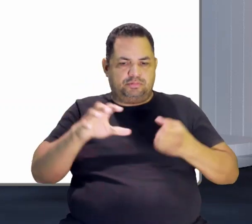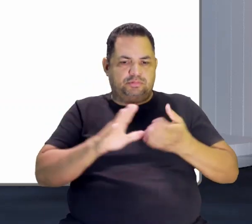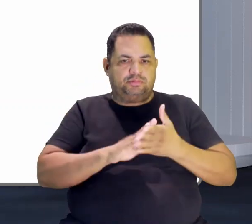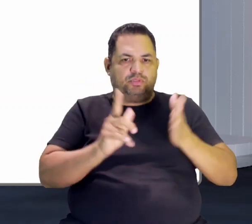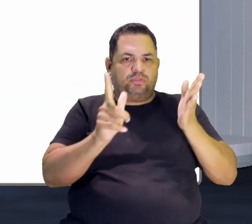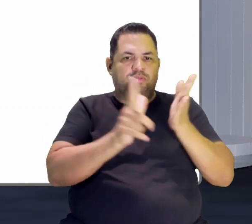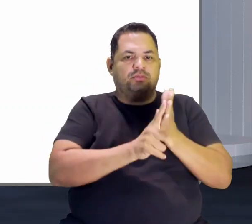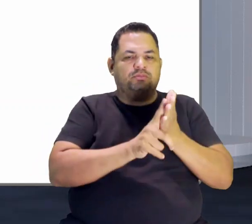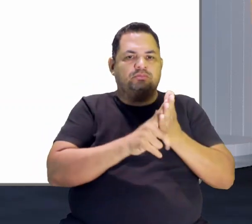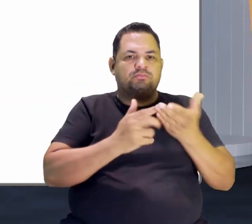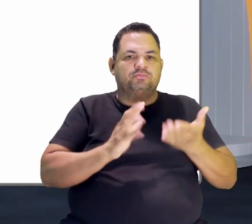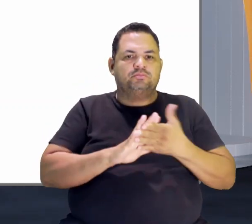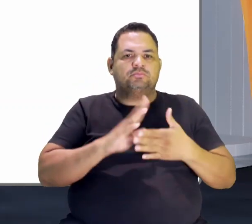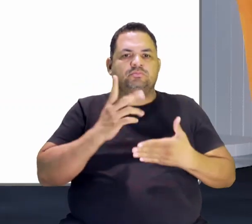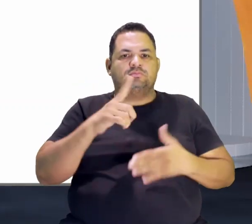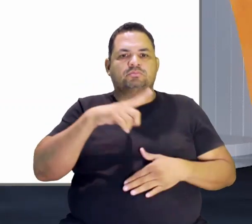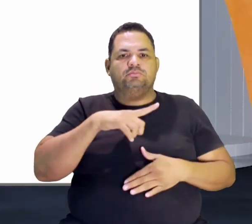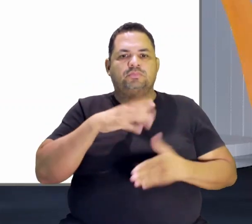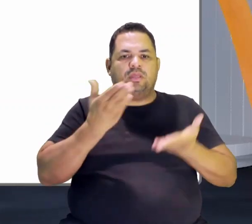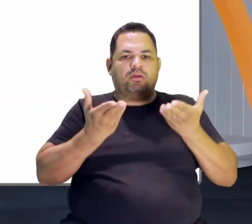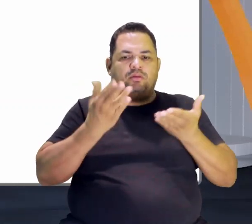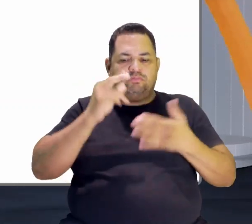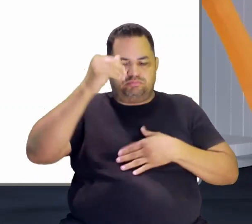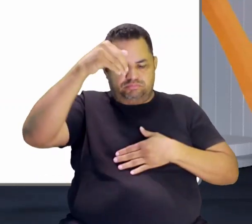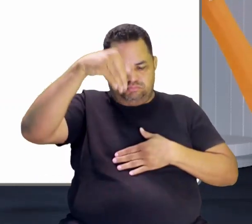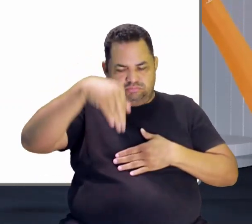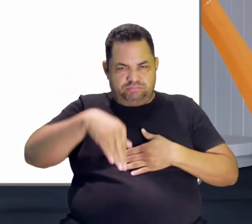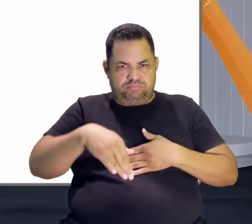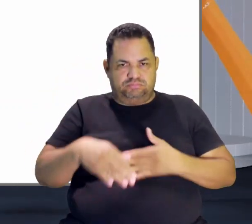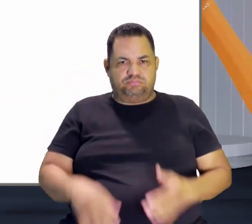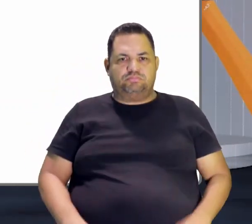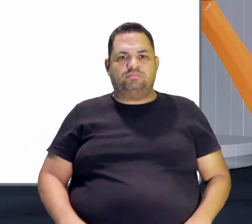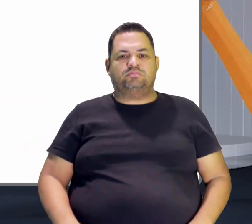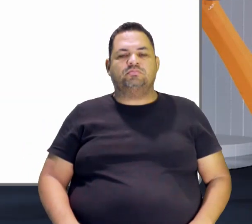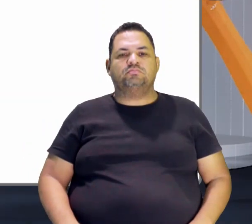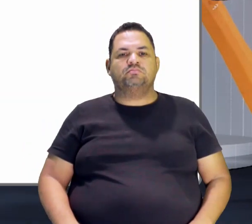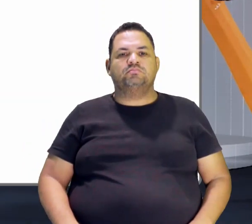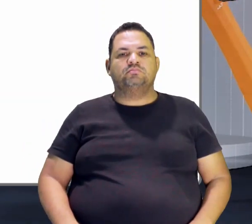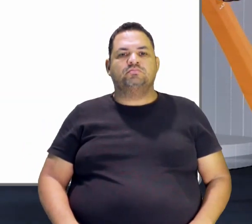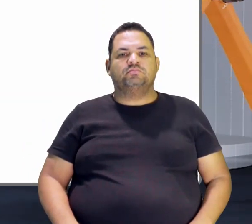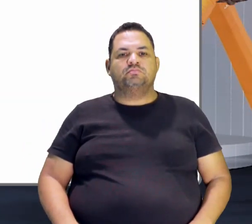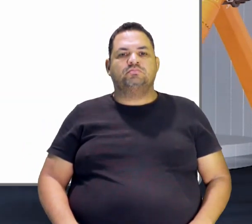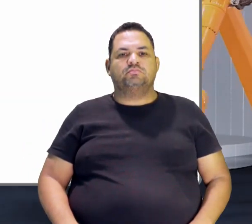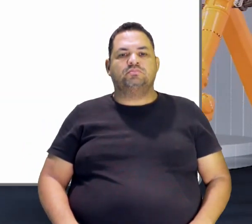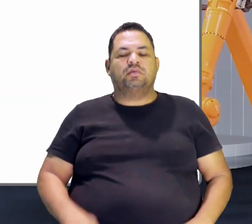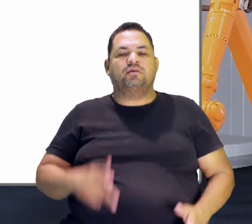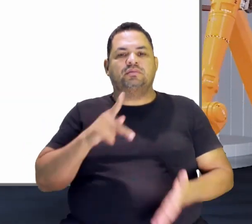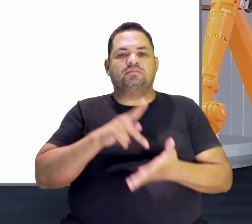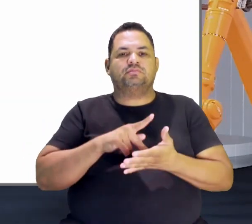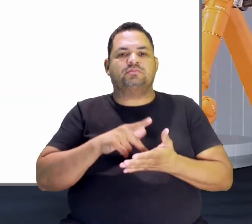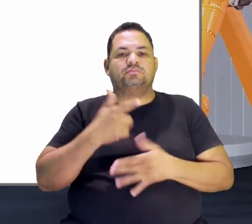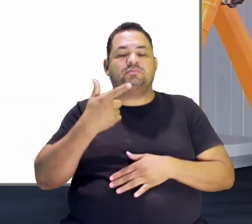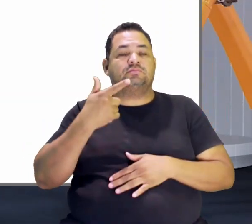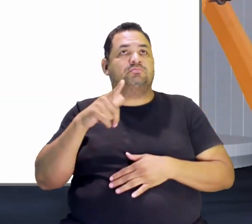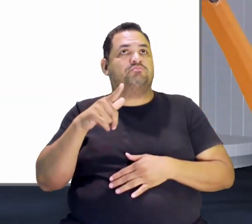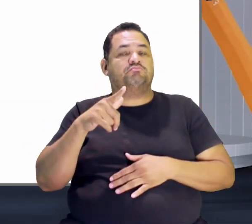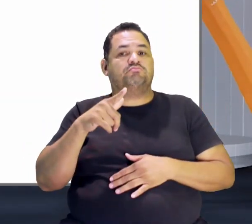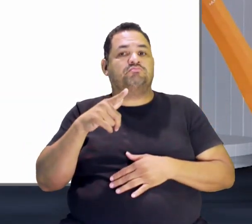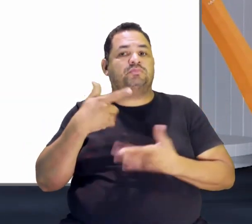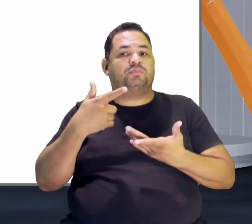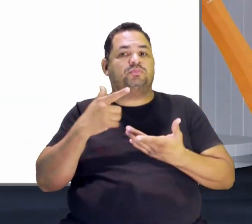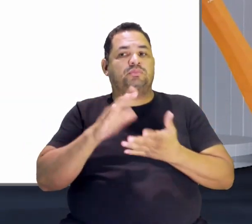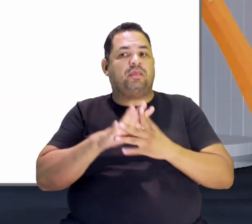E a amassada, mesmo com o mesmo peso, chegou, então, primeiro. Quer dizer que, na verdade, não depende do